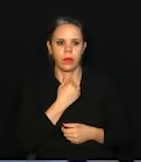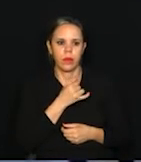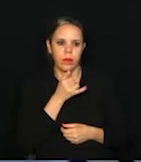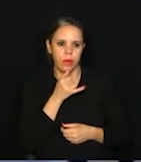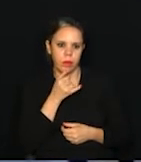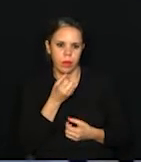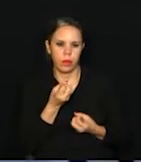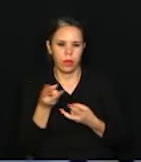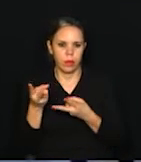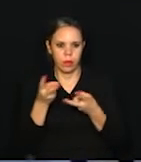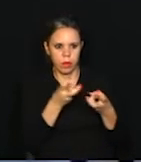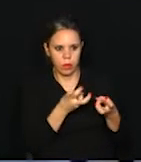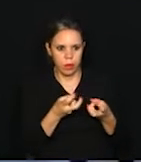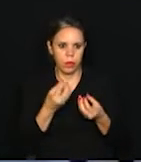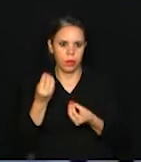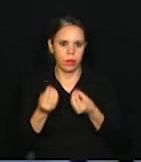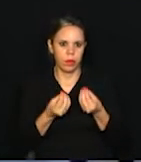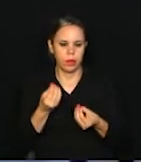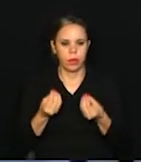percepção de como